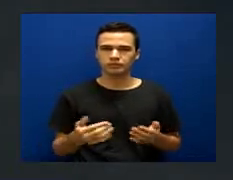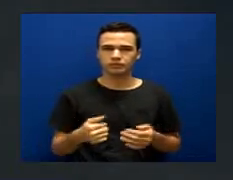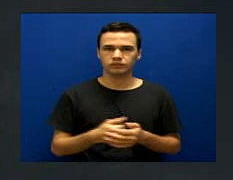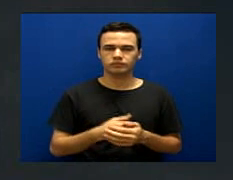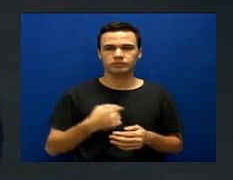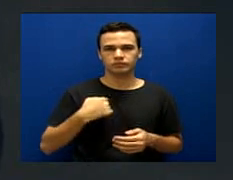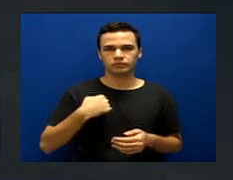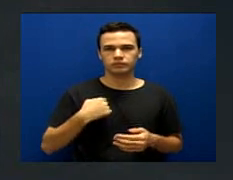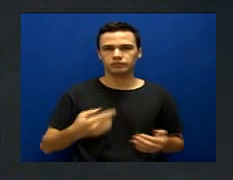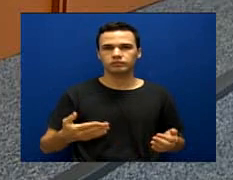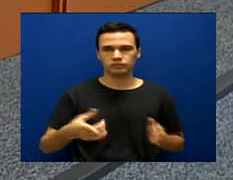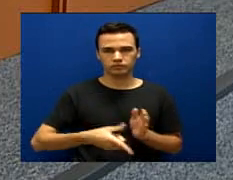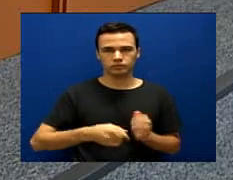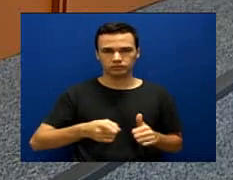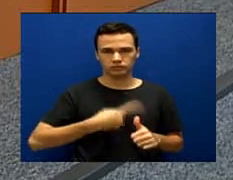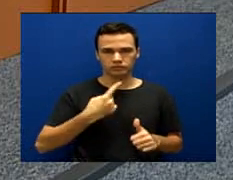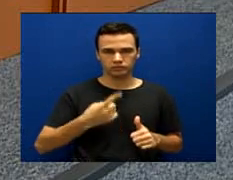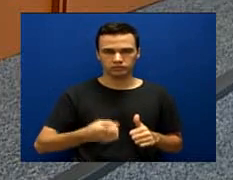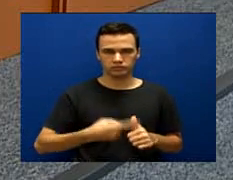de julho.